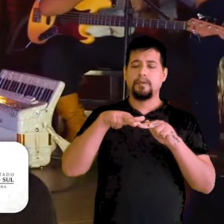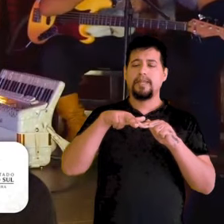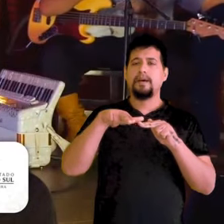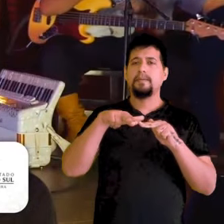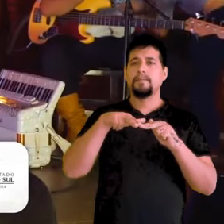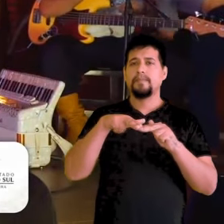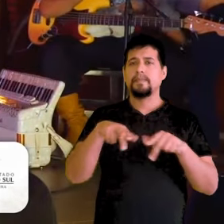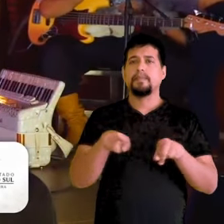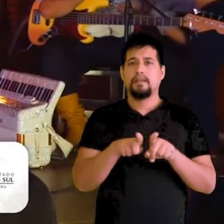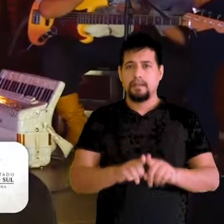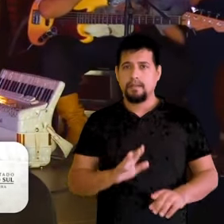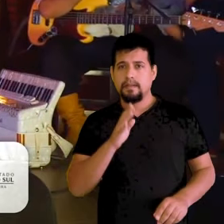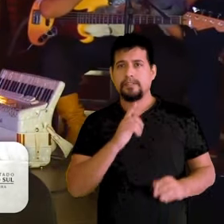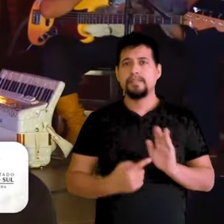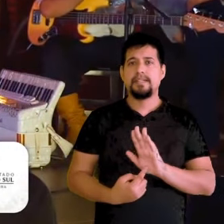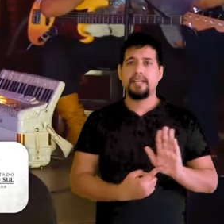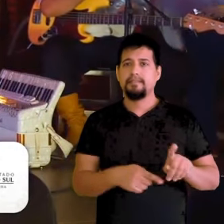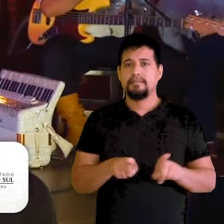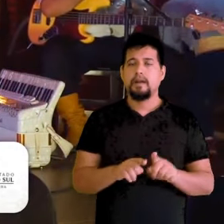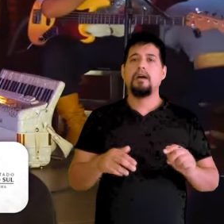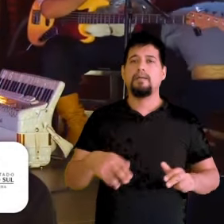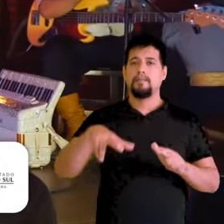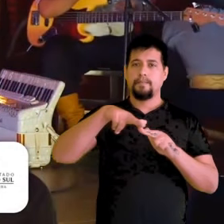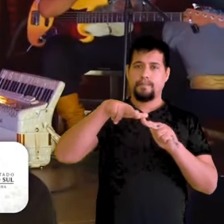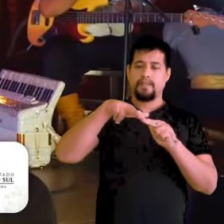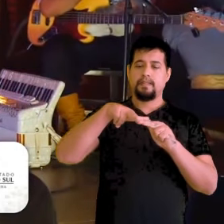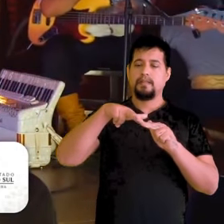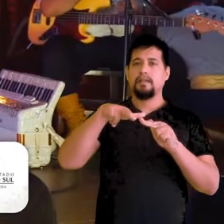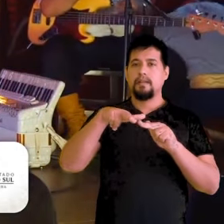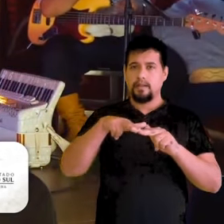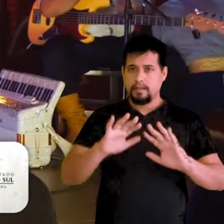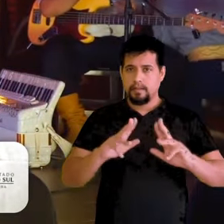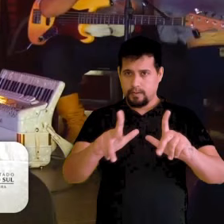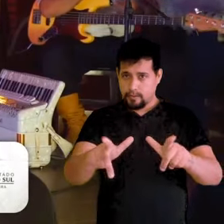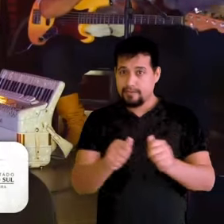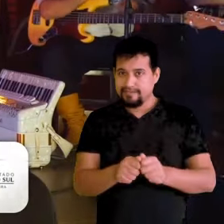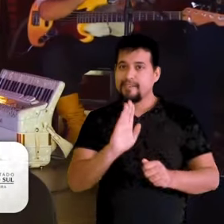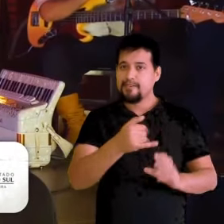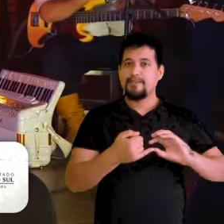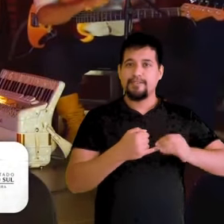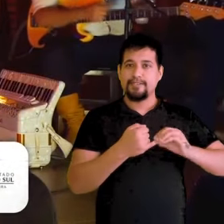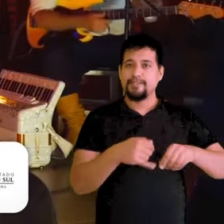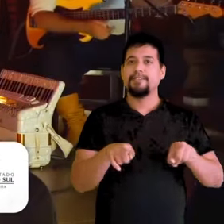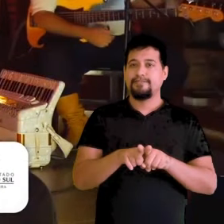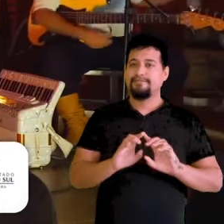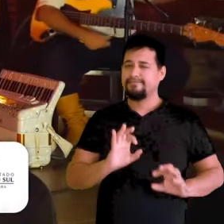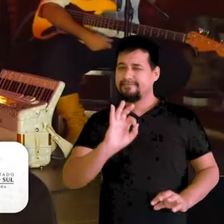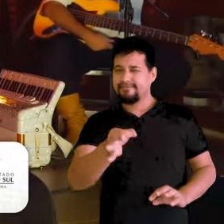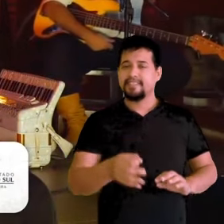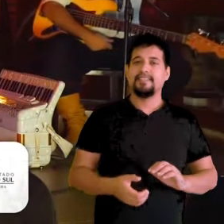Indaial. Indaial. Grandes amigos. É nosso amigo Feijão. Lembra dele ou não? Claro.